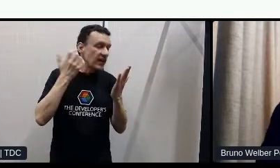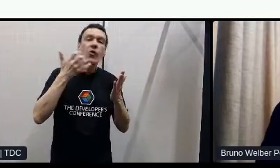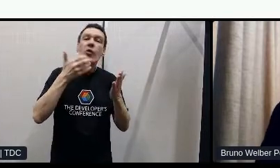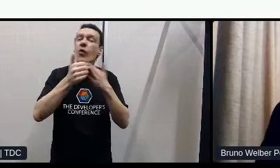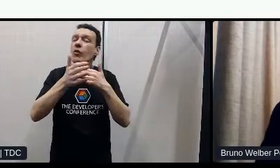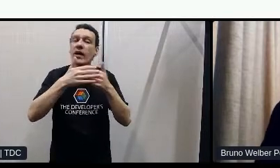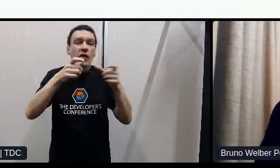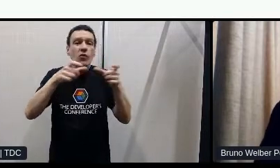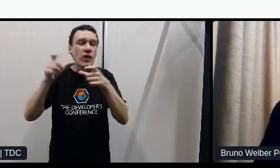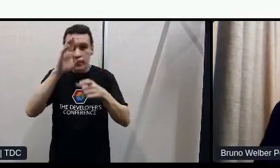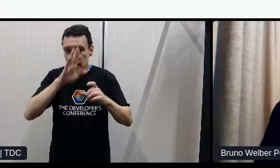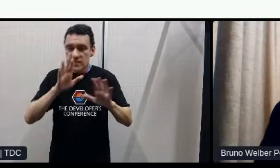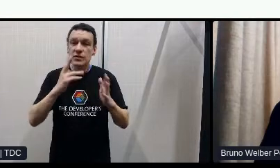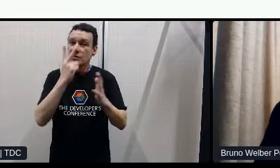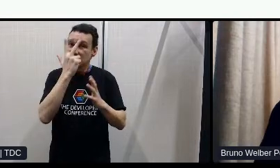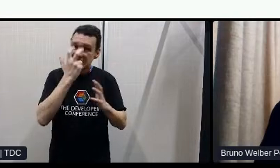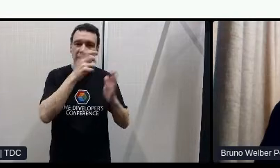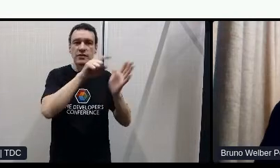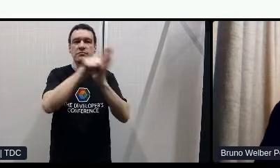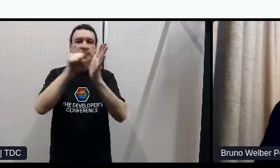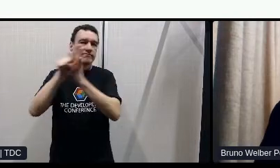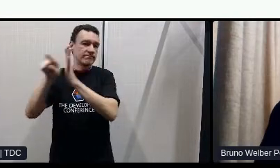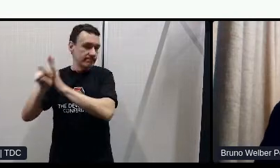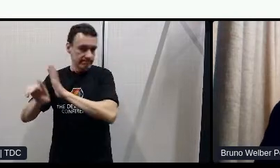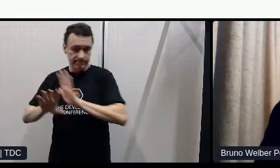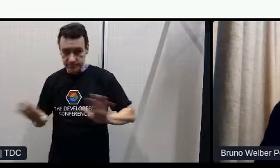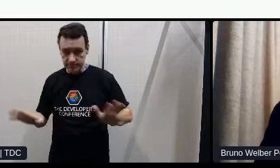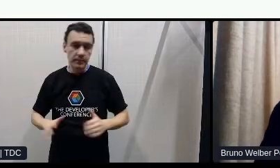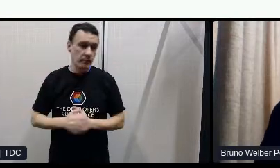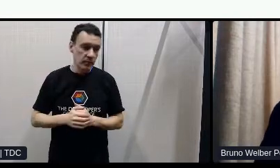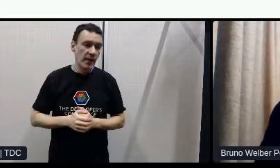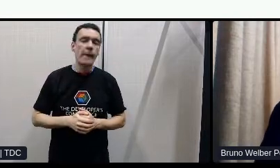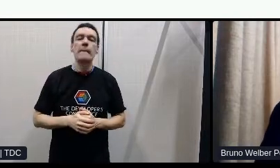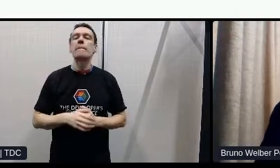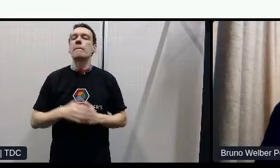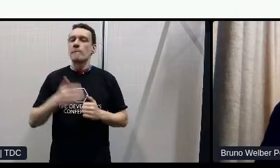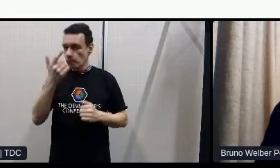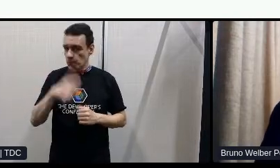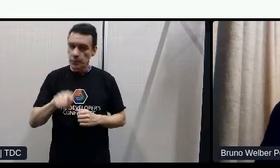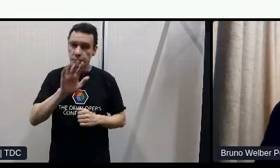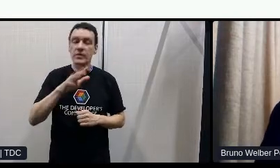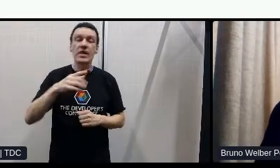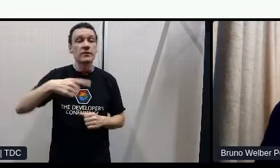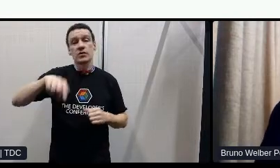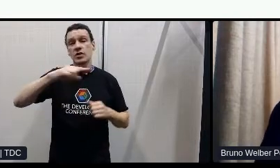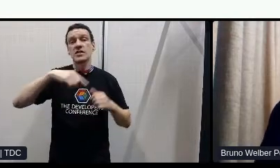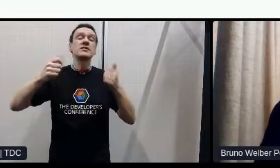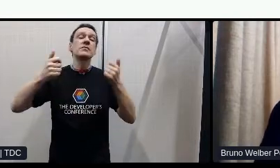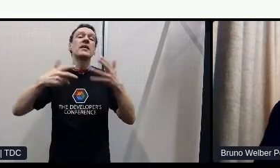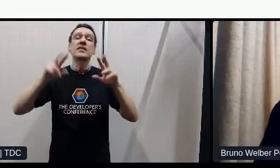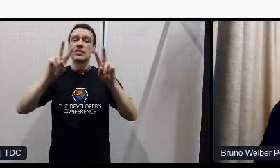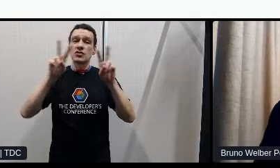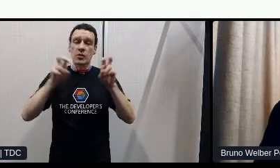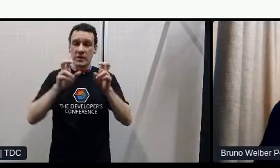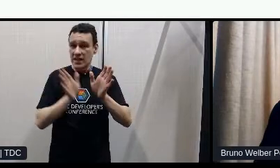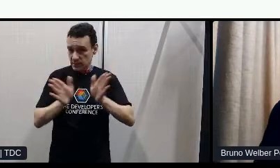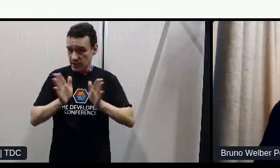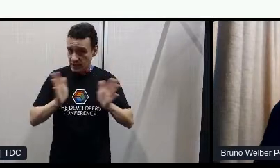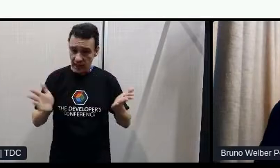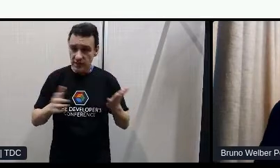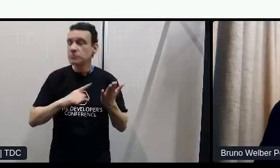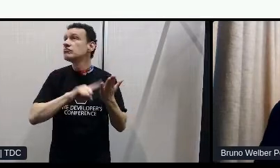estivesse. E o ponto principal, se nós estamos falando de acessibilidade, se estamos falando de usuários de leitor de tela,